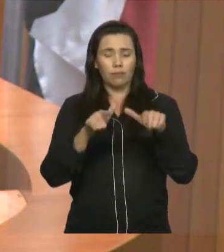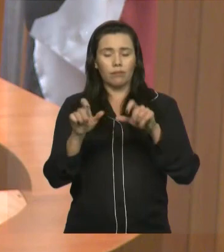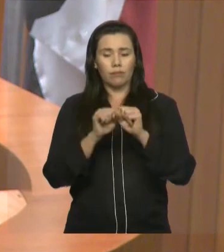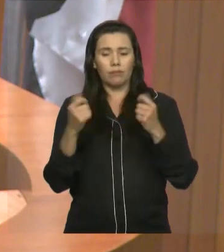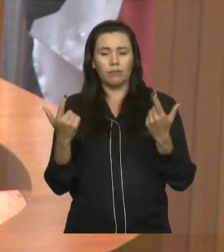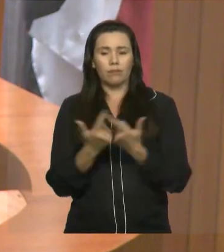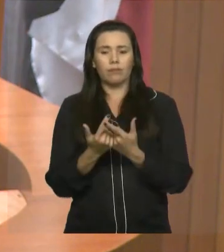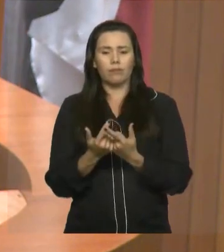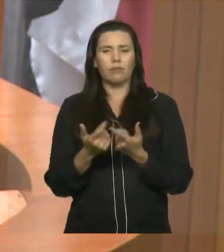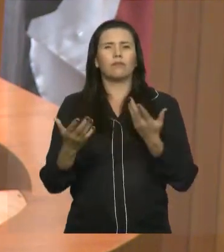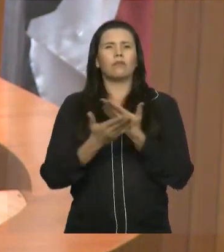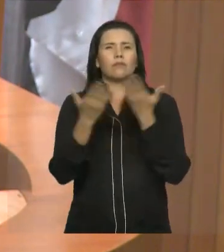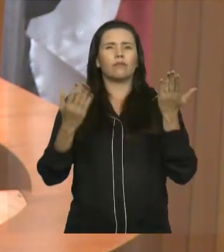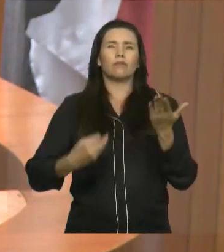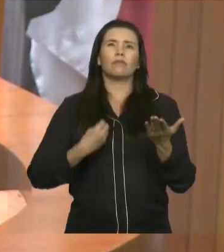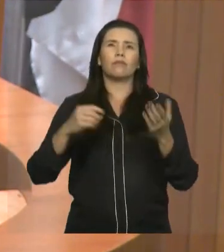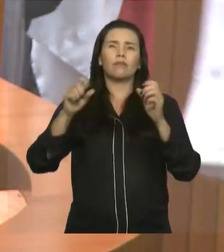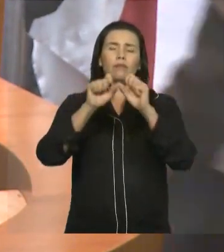galeria, imprensa,